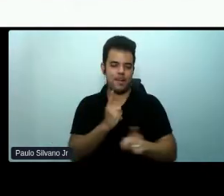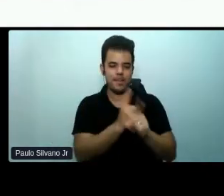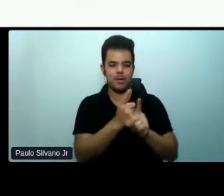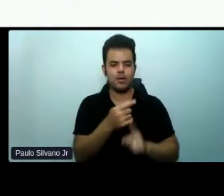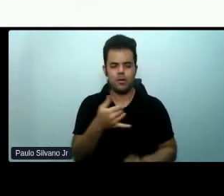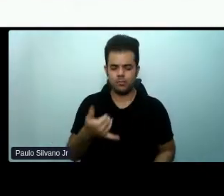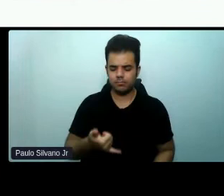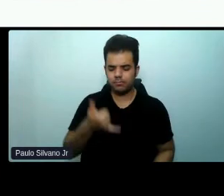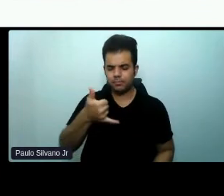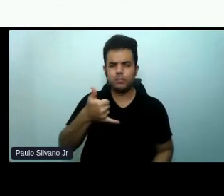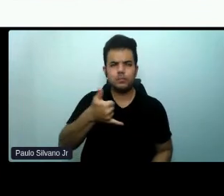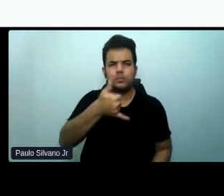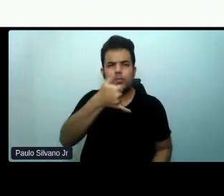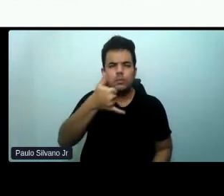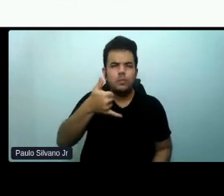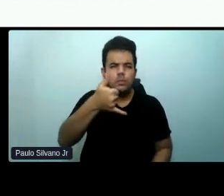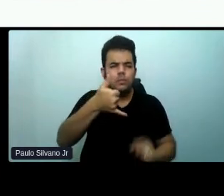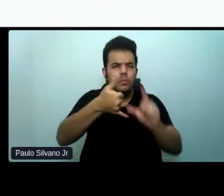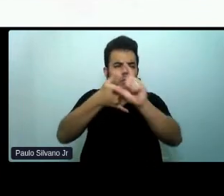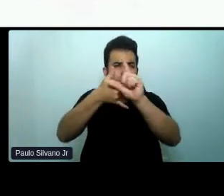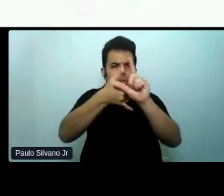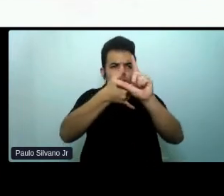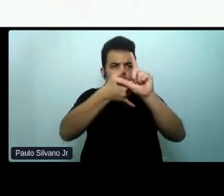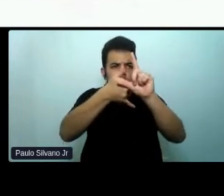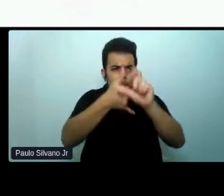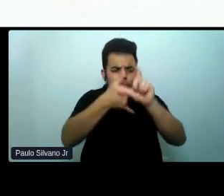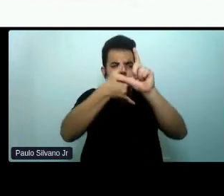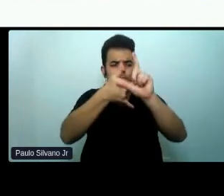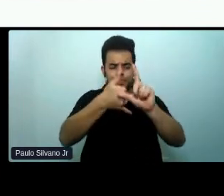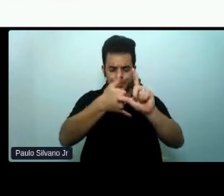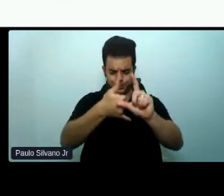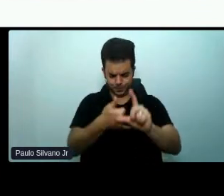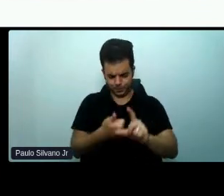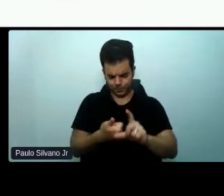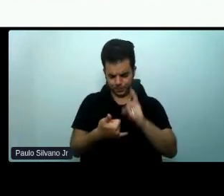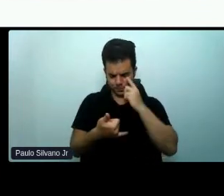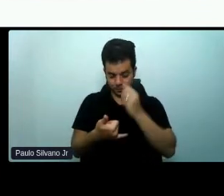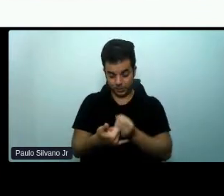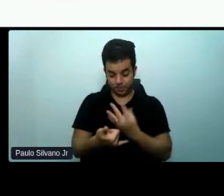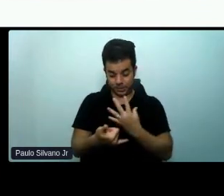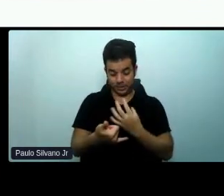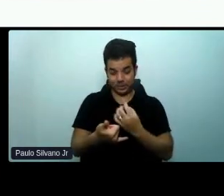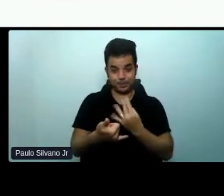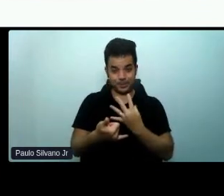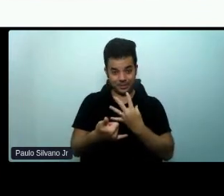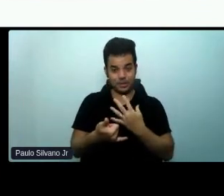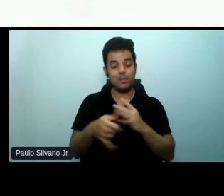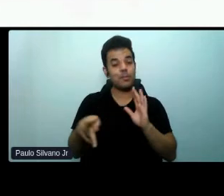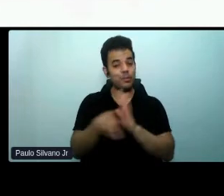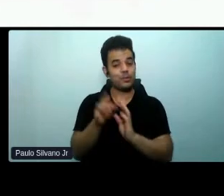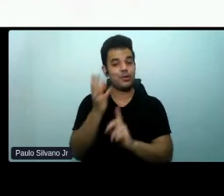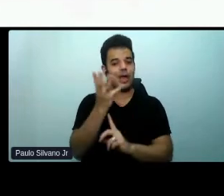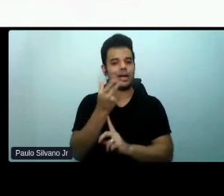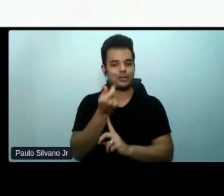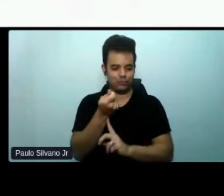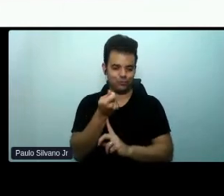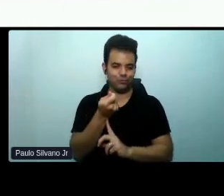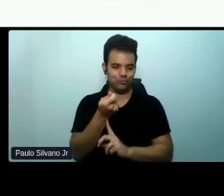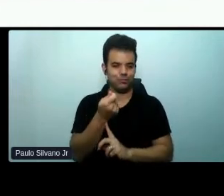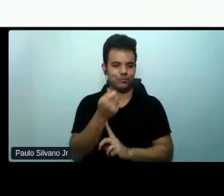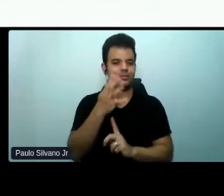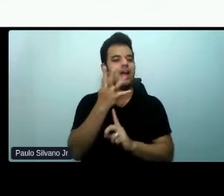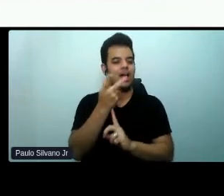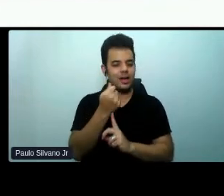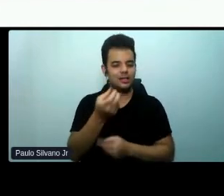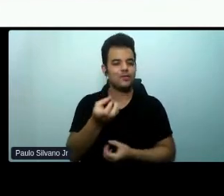vai te dar todas as imagens, acho que mais para artes, né? E vai te dar